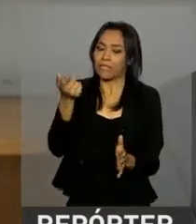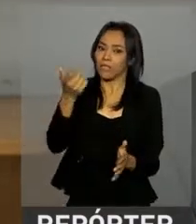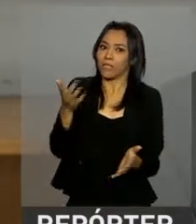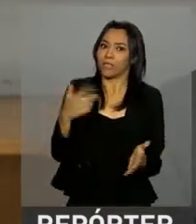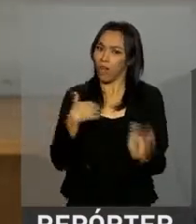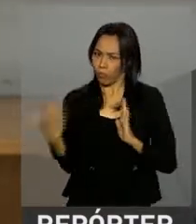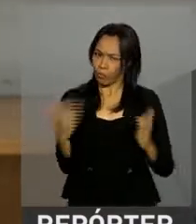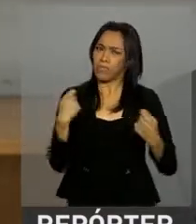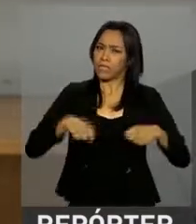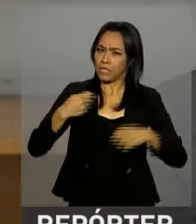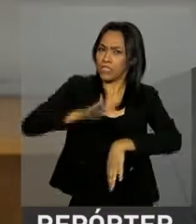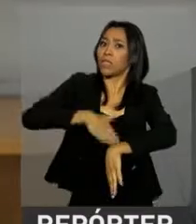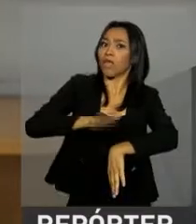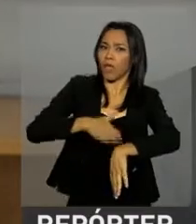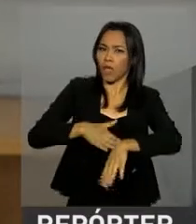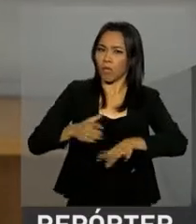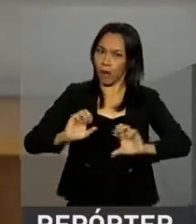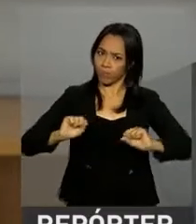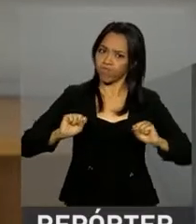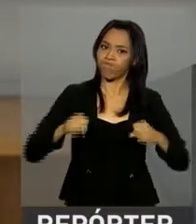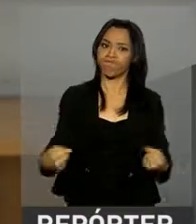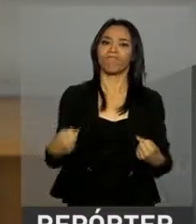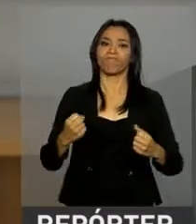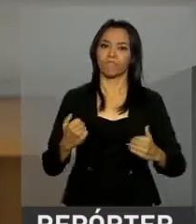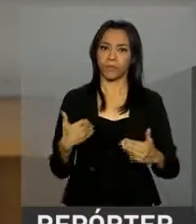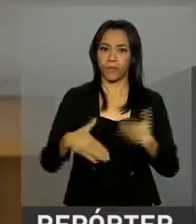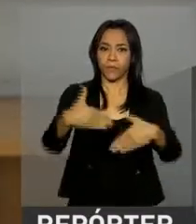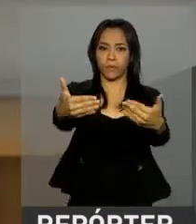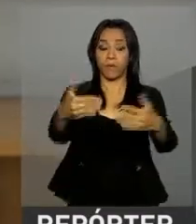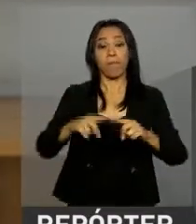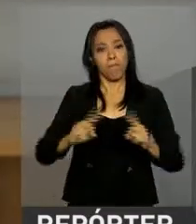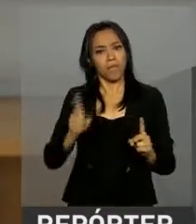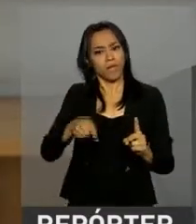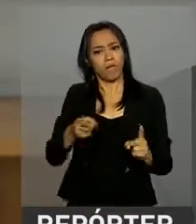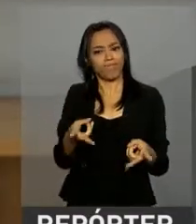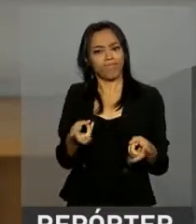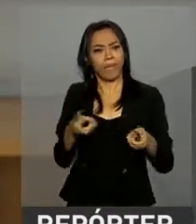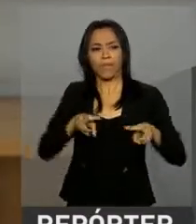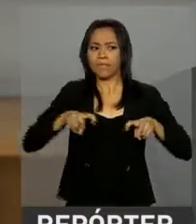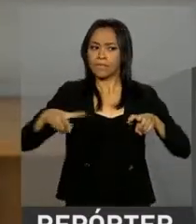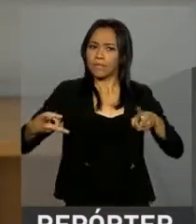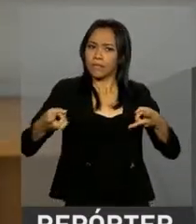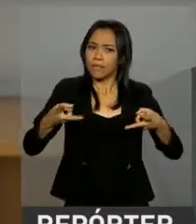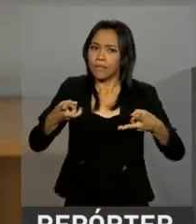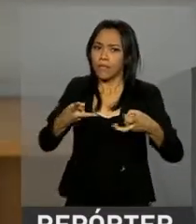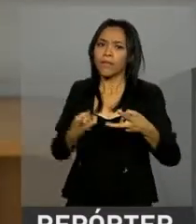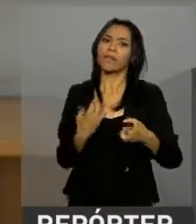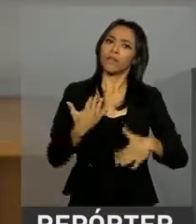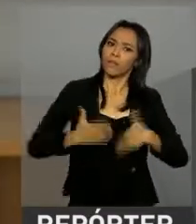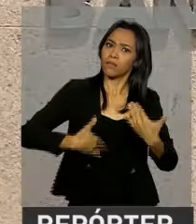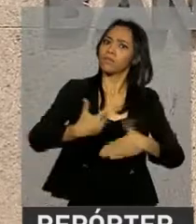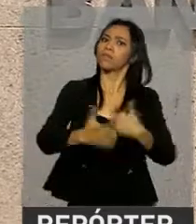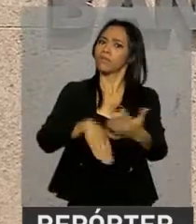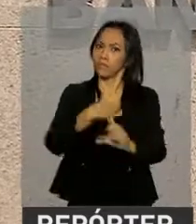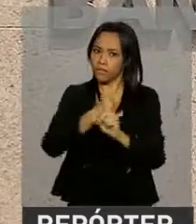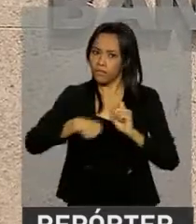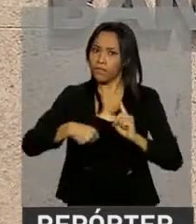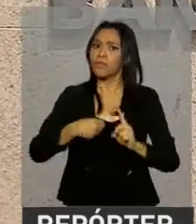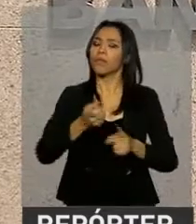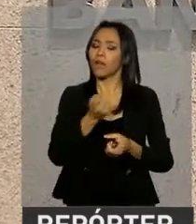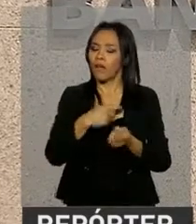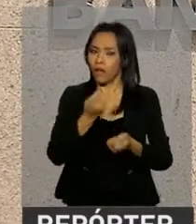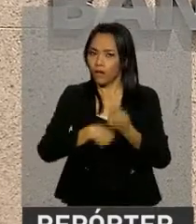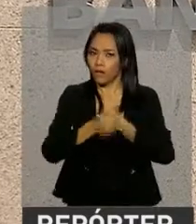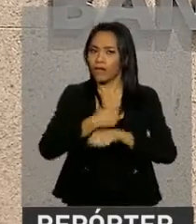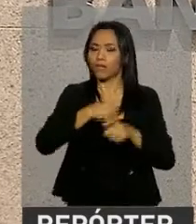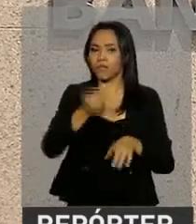algum tempo, mas é um sinal consistente de retomada do crescimento da economia do país. O Banco Central não